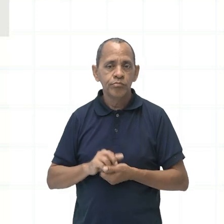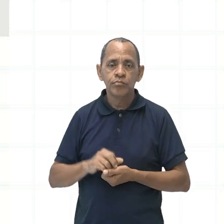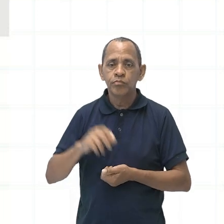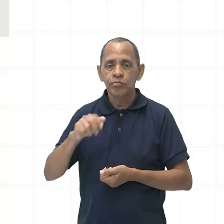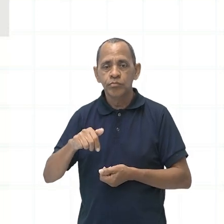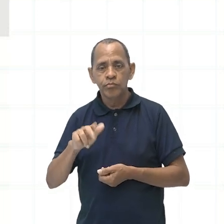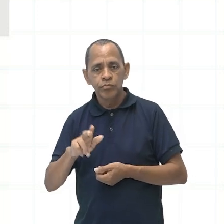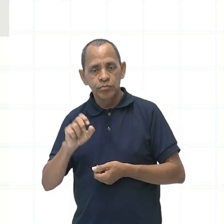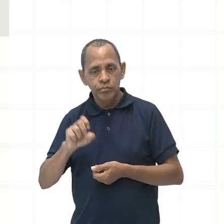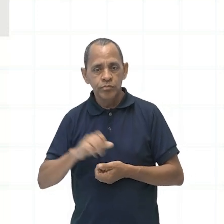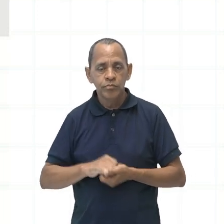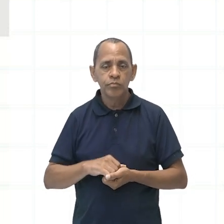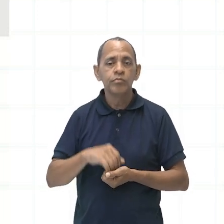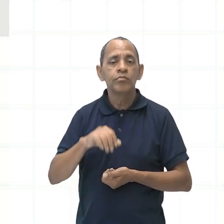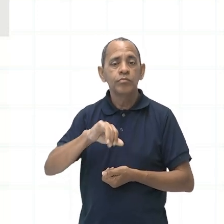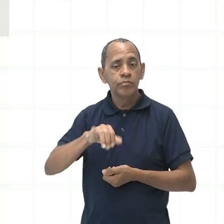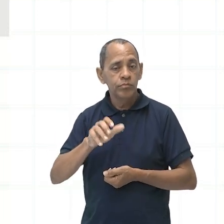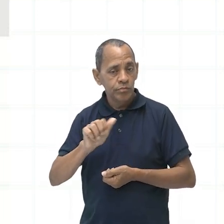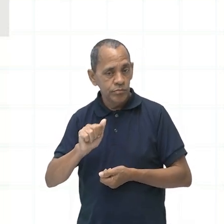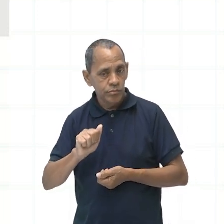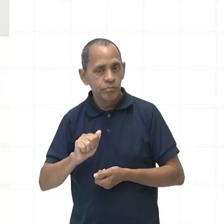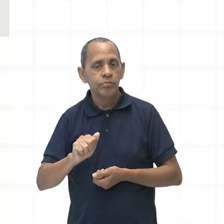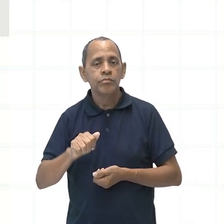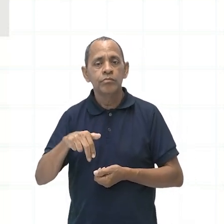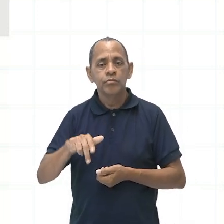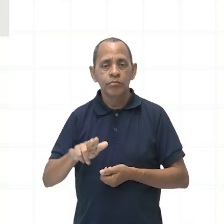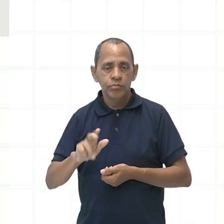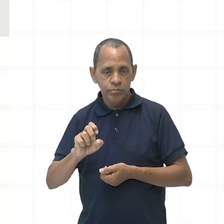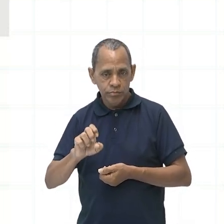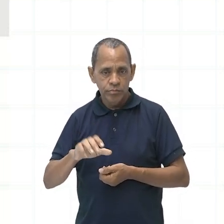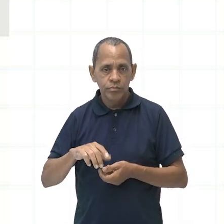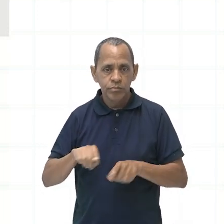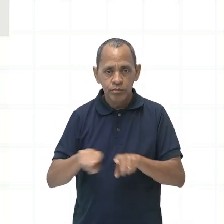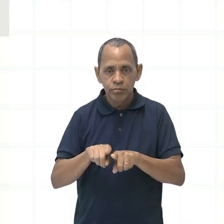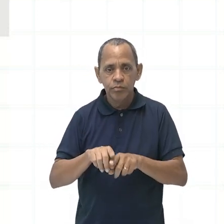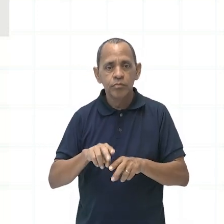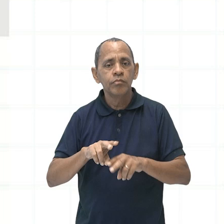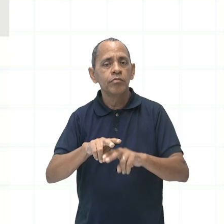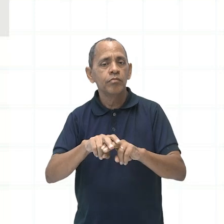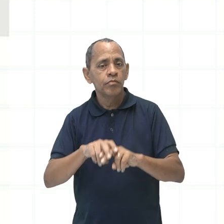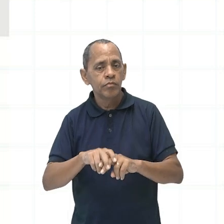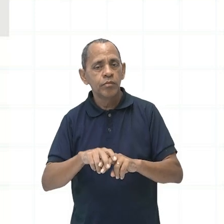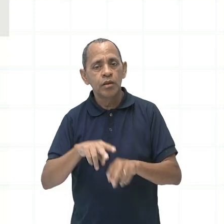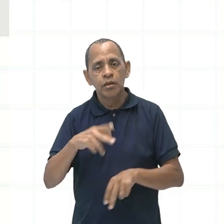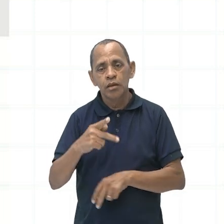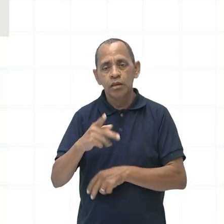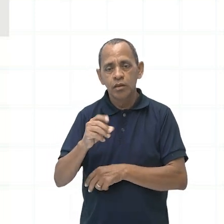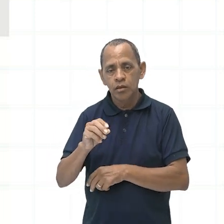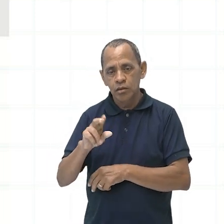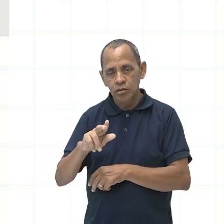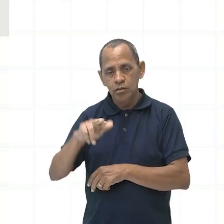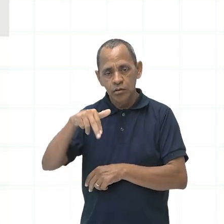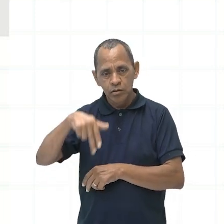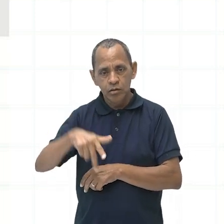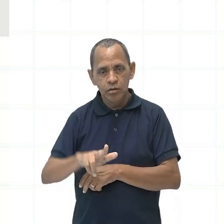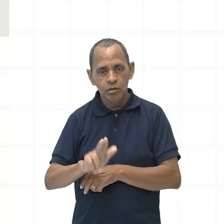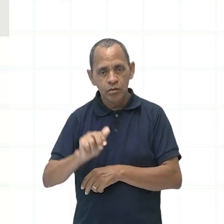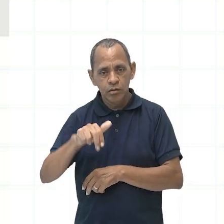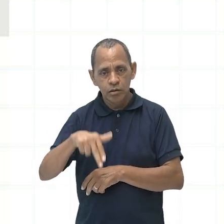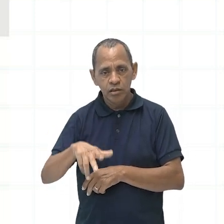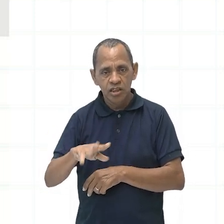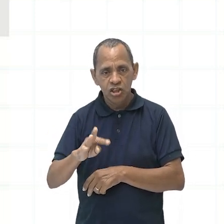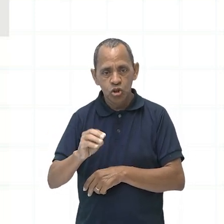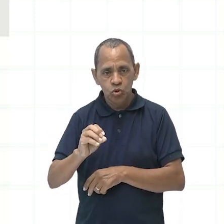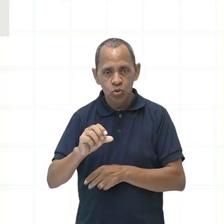que, uma vez que, já que, visto que, porquanto. Então, se está com dúvida se aquele